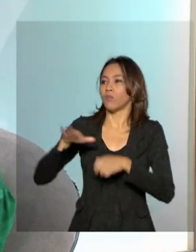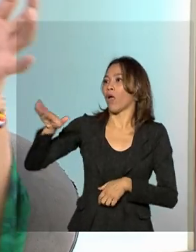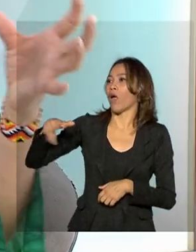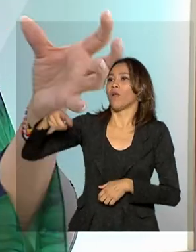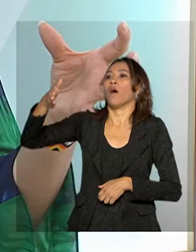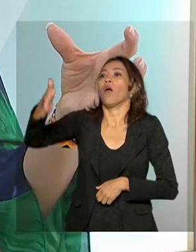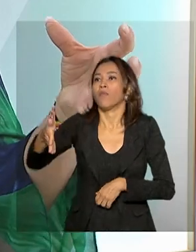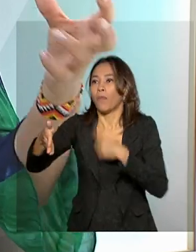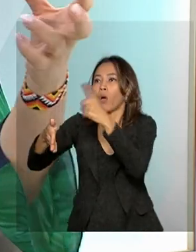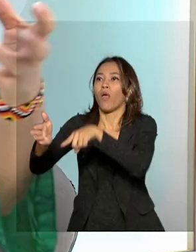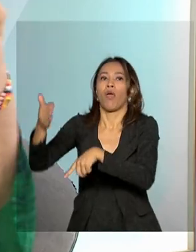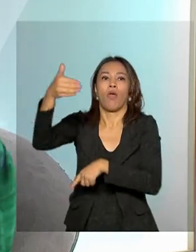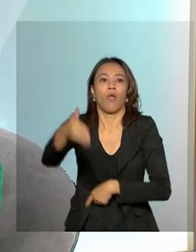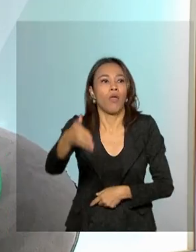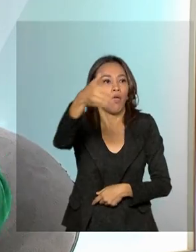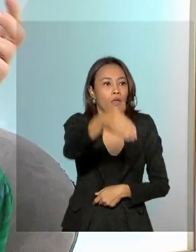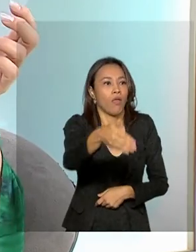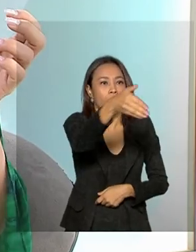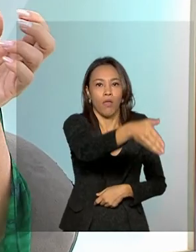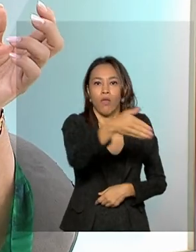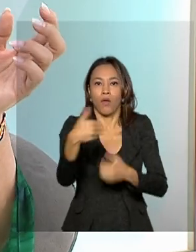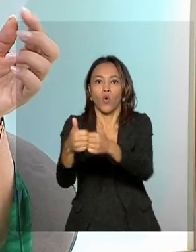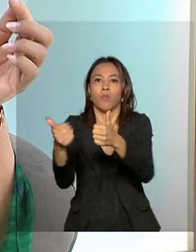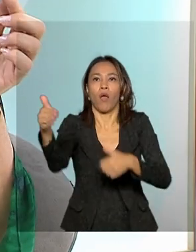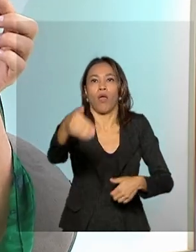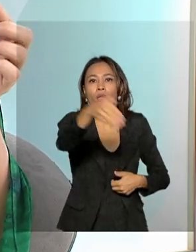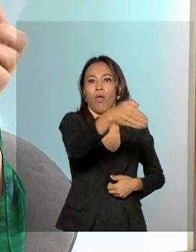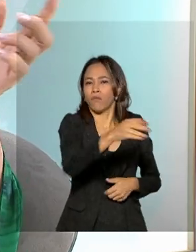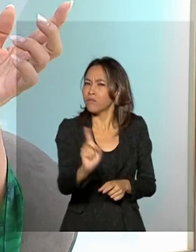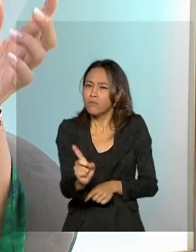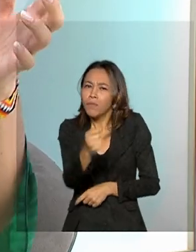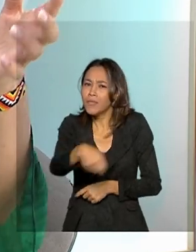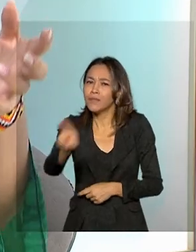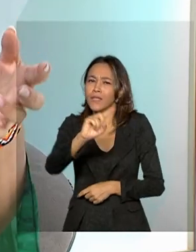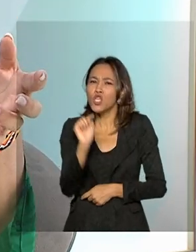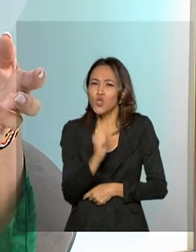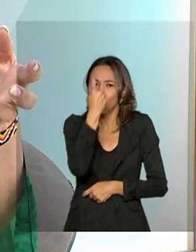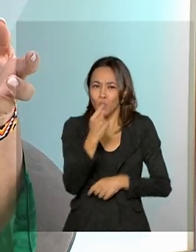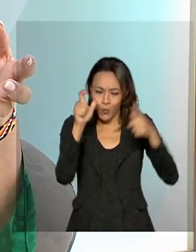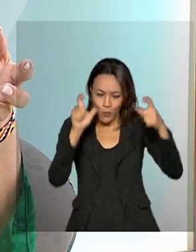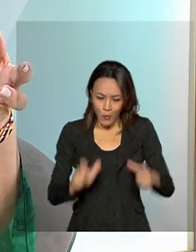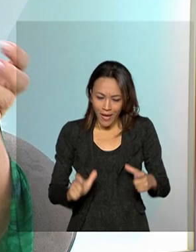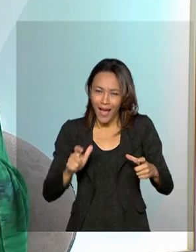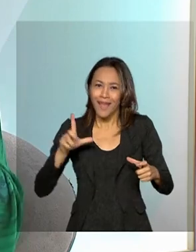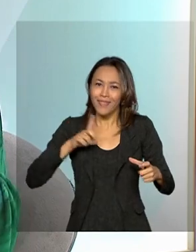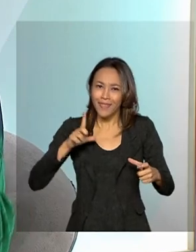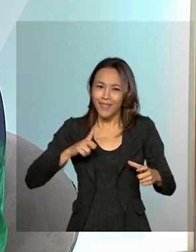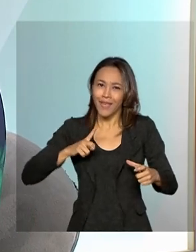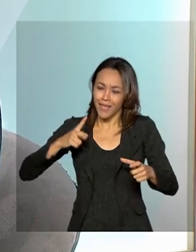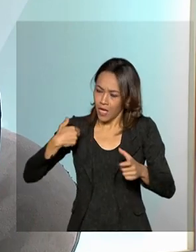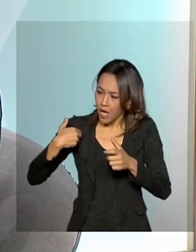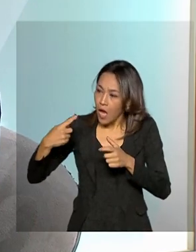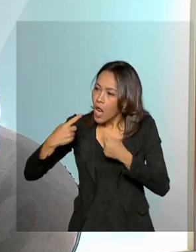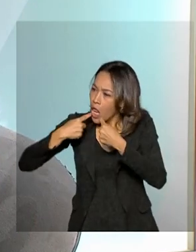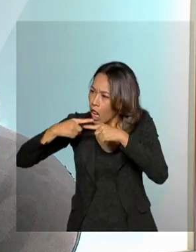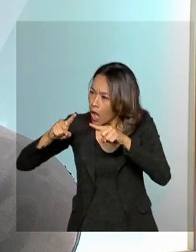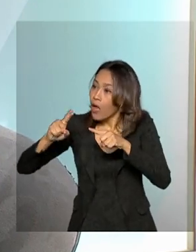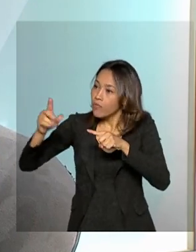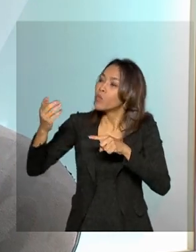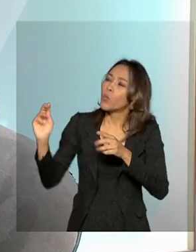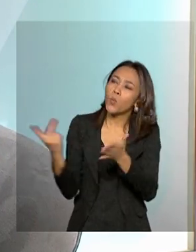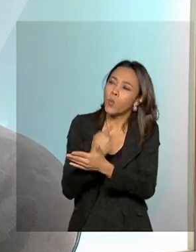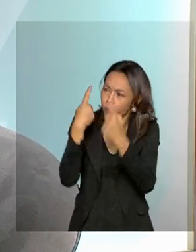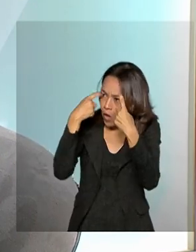para outro. Ela é conduzida por ordem, por onde começa a denúncia, até onde ela vai ser